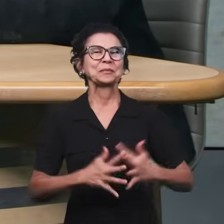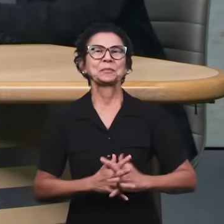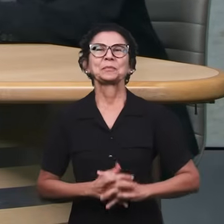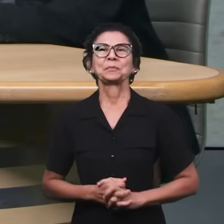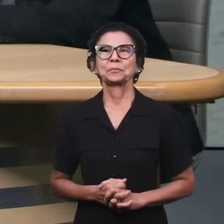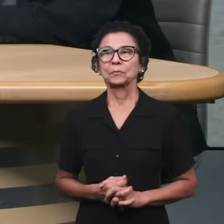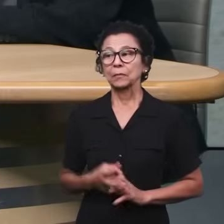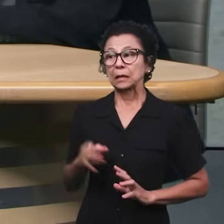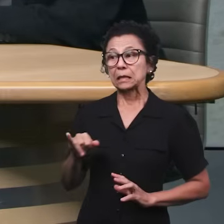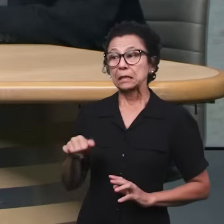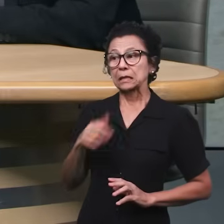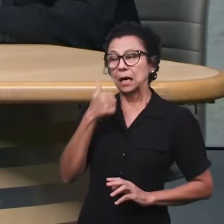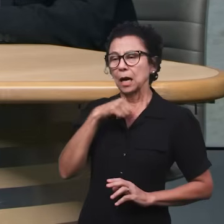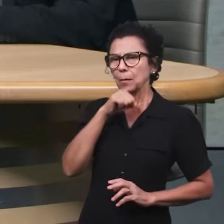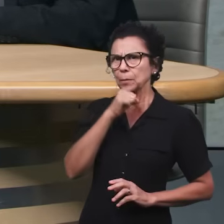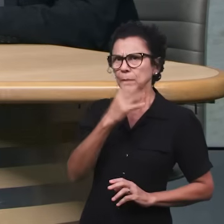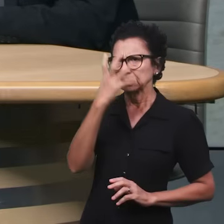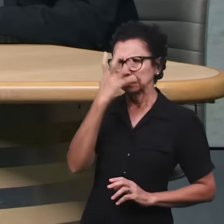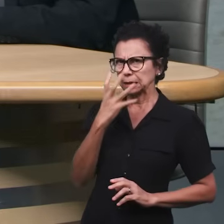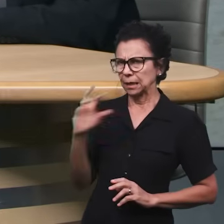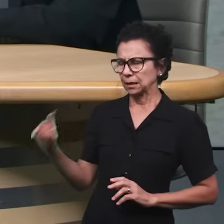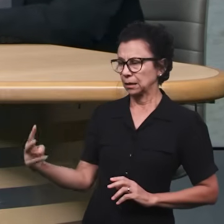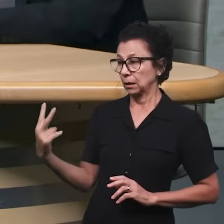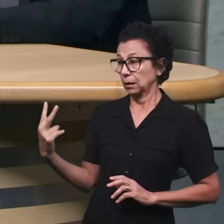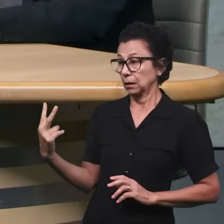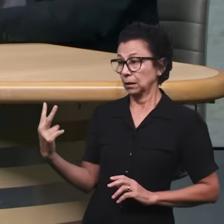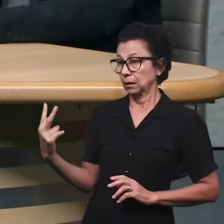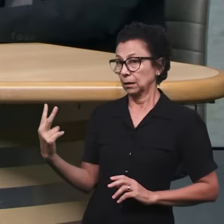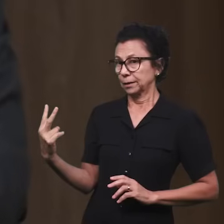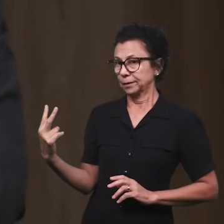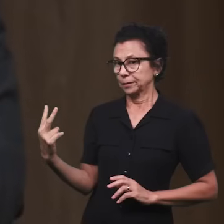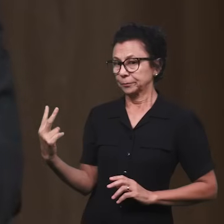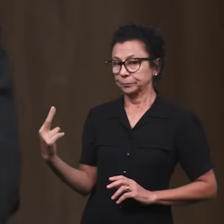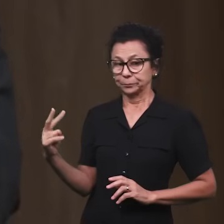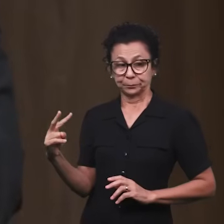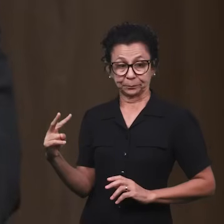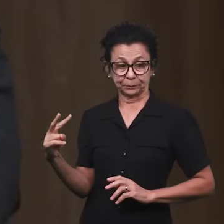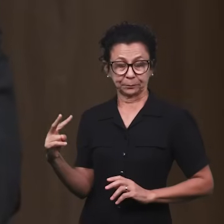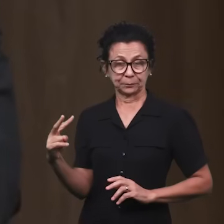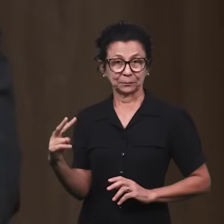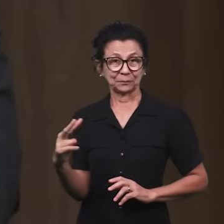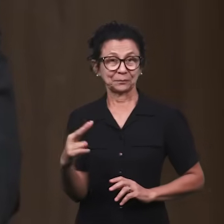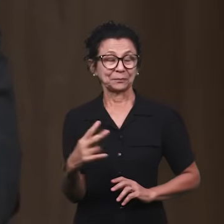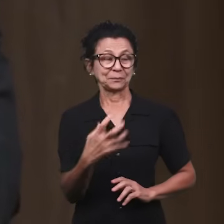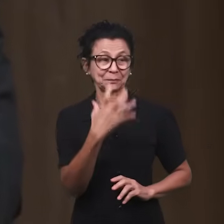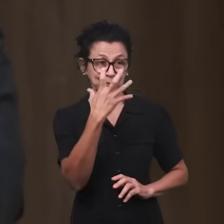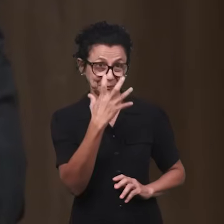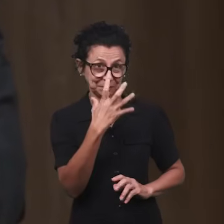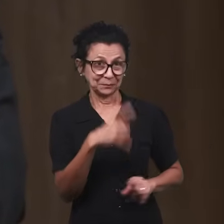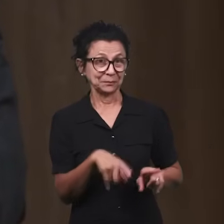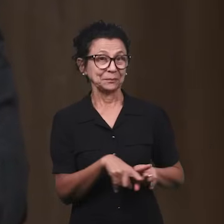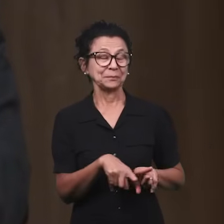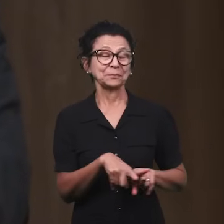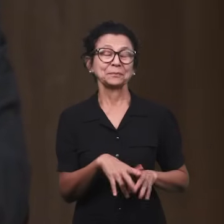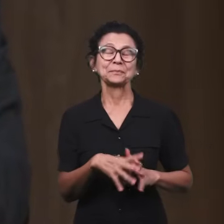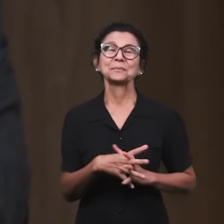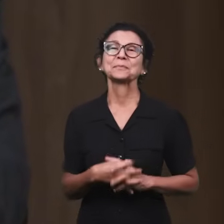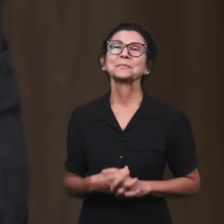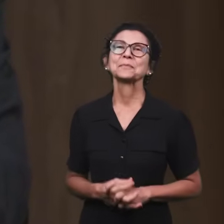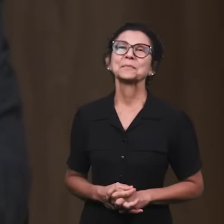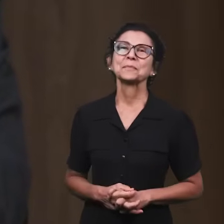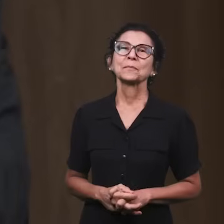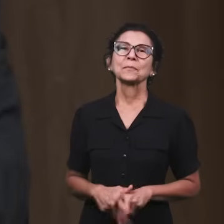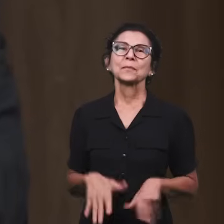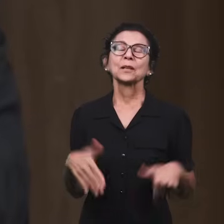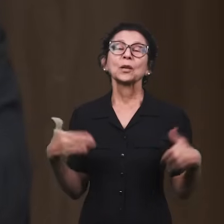algo sério. É a referência dela. É a referência. Então, o que está acontecendo hoje? Como é que muitas mães